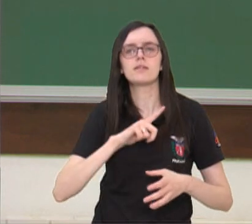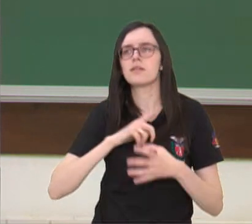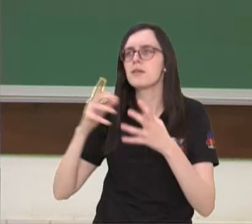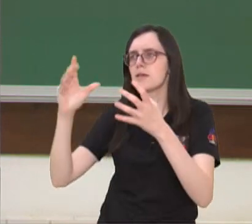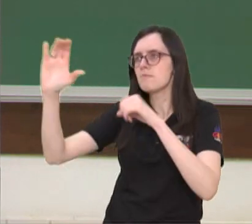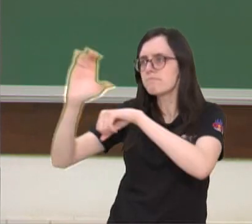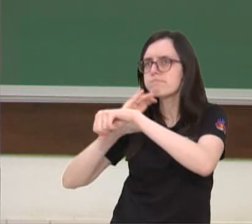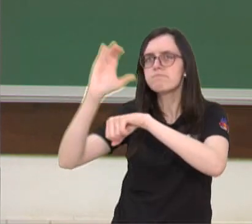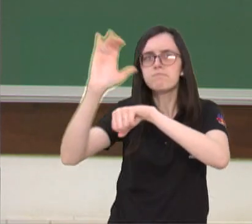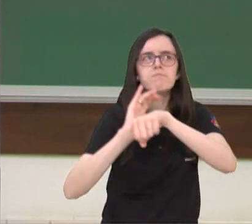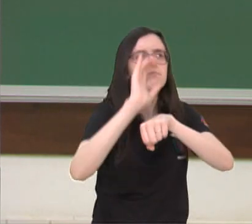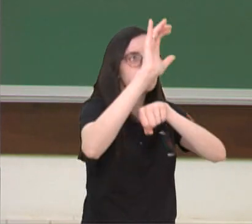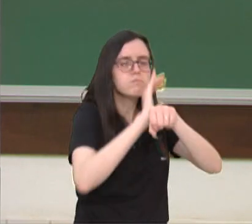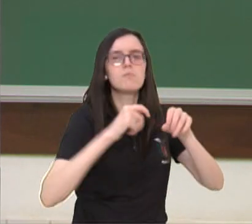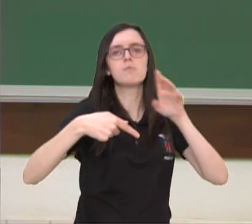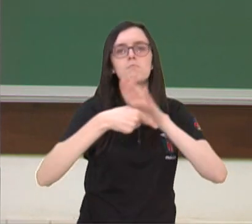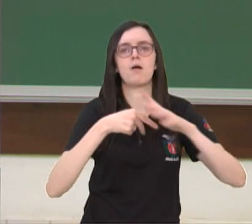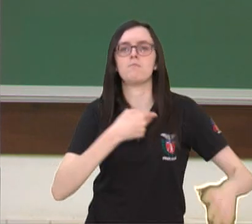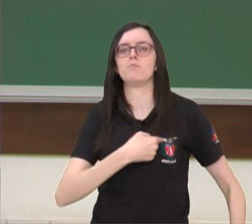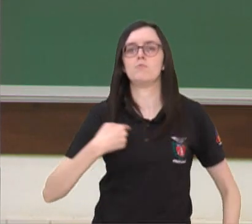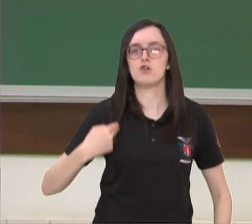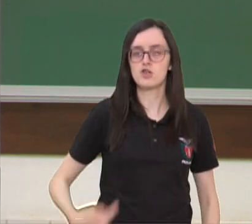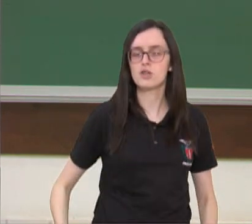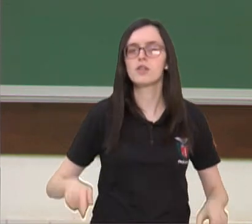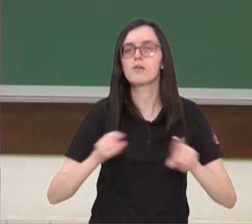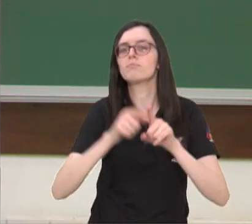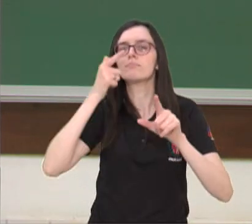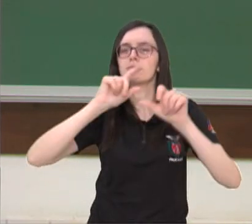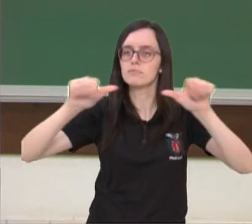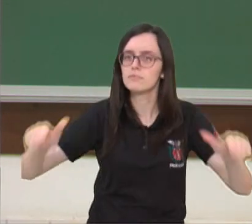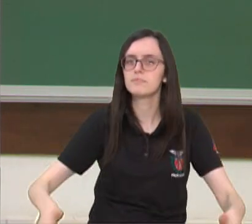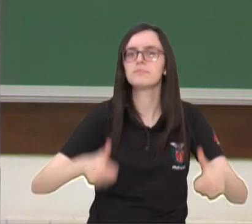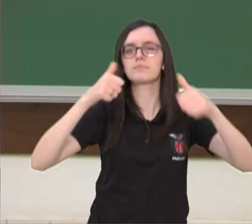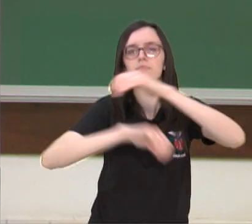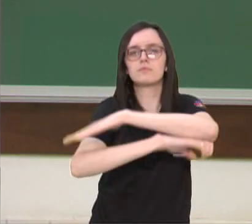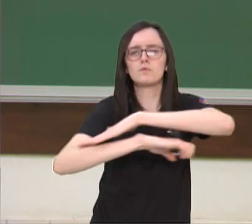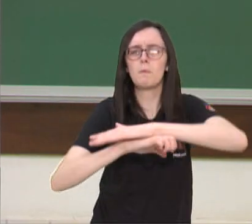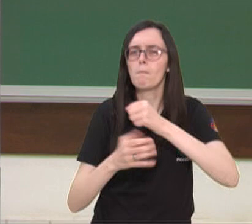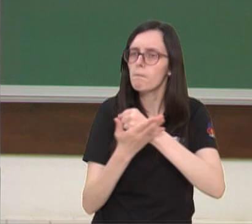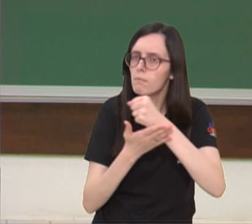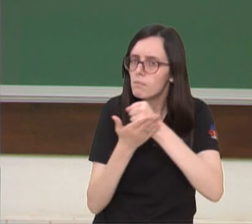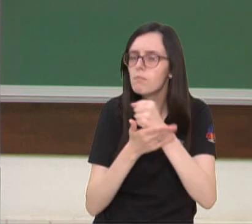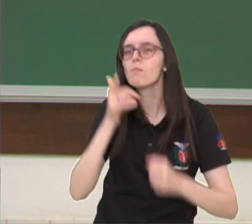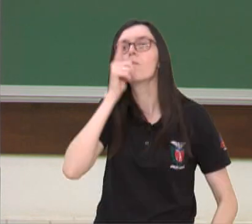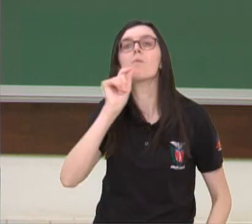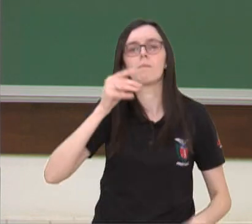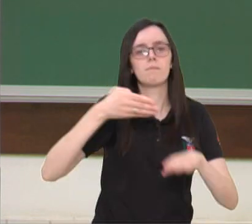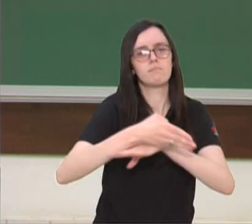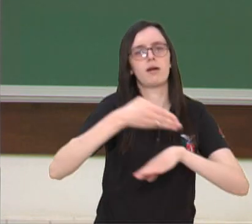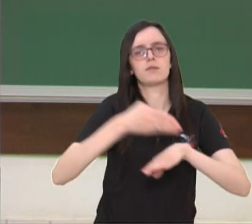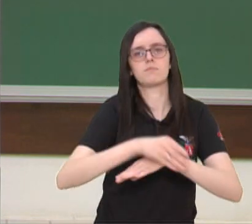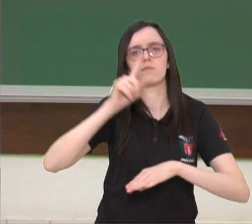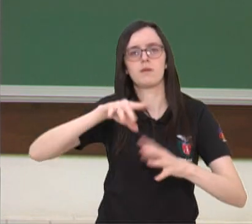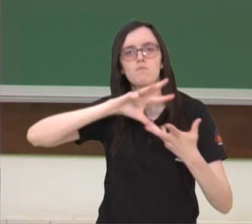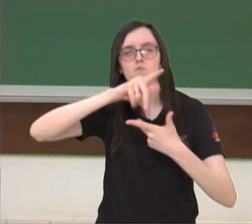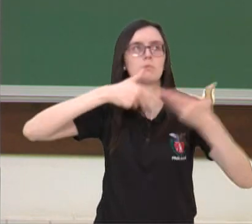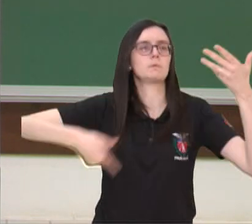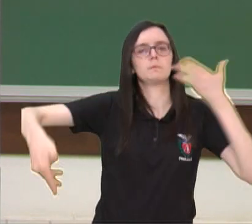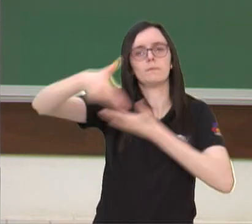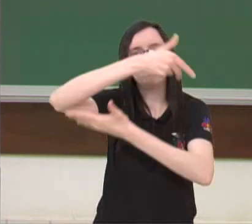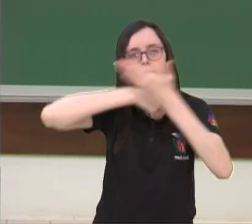esses investimentos da China, o que vem melhorando em infraestrutura para que ela participe desse mundo